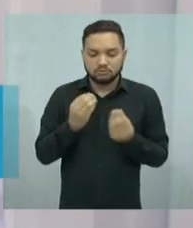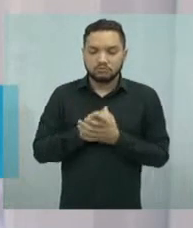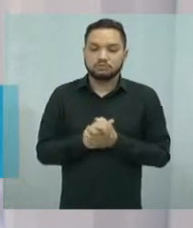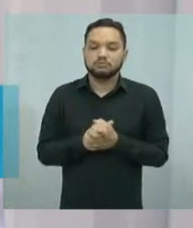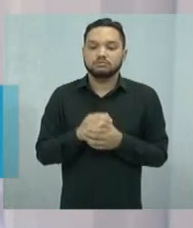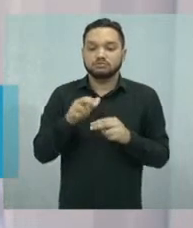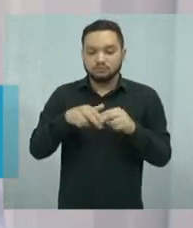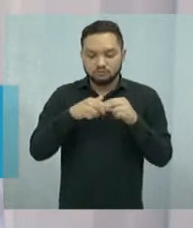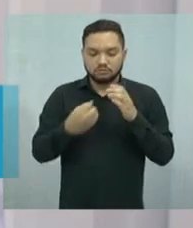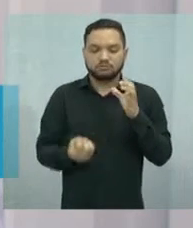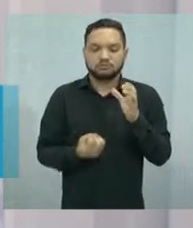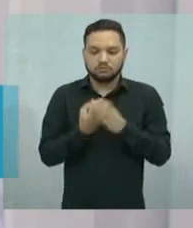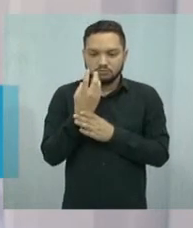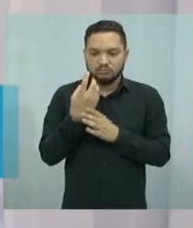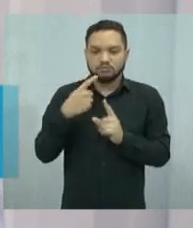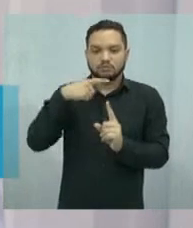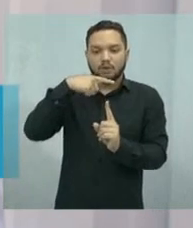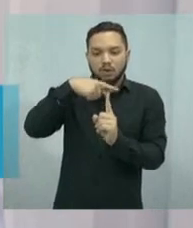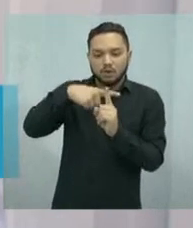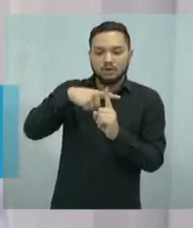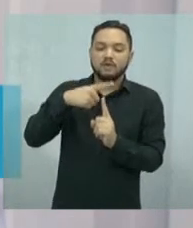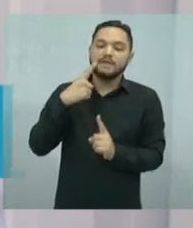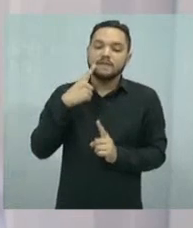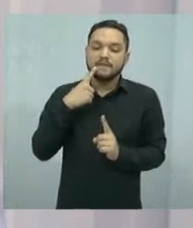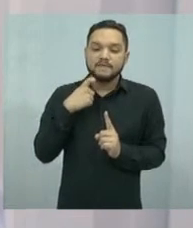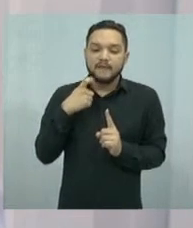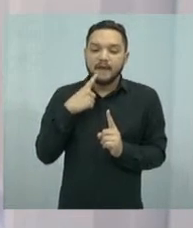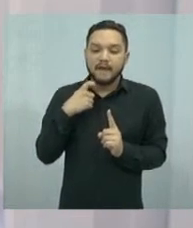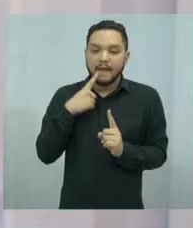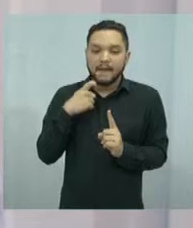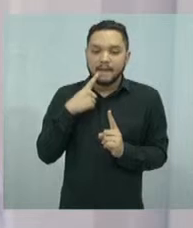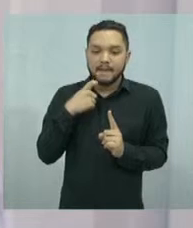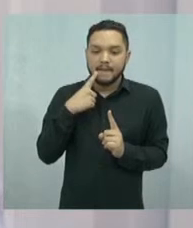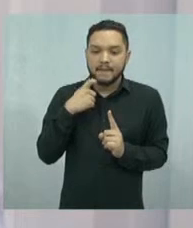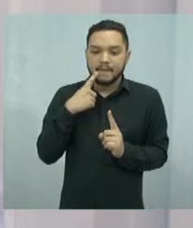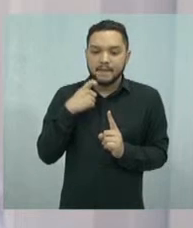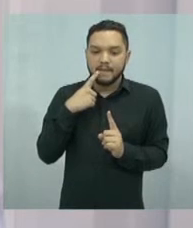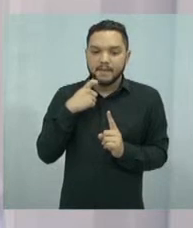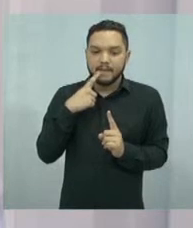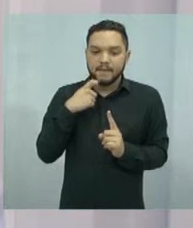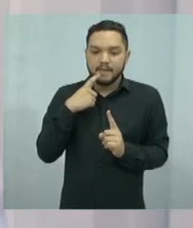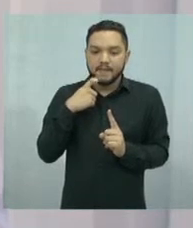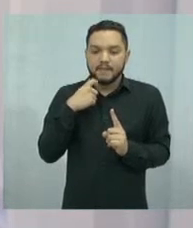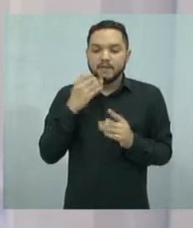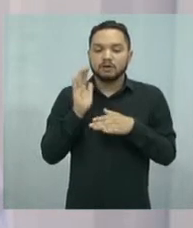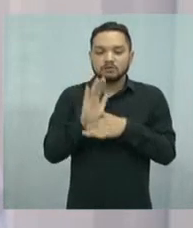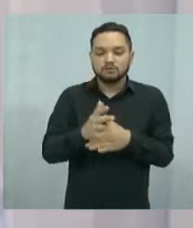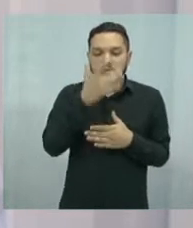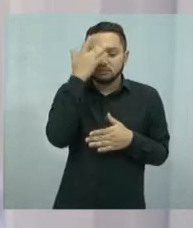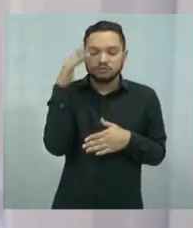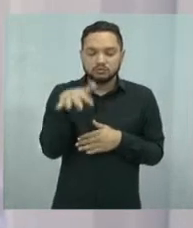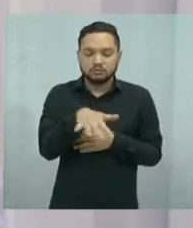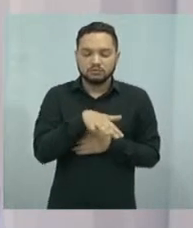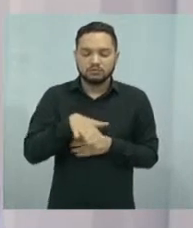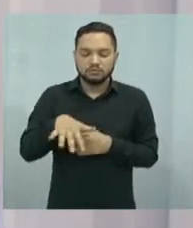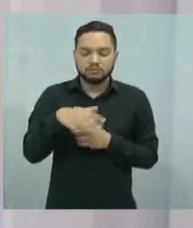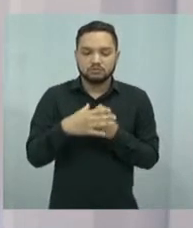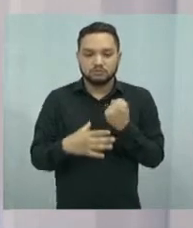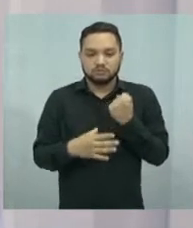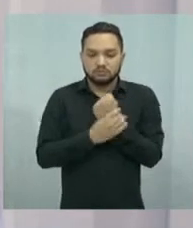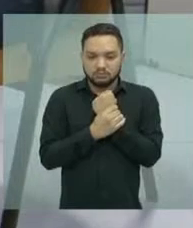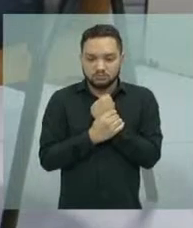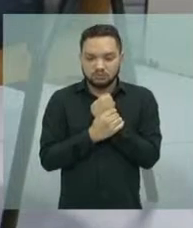nasce a Cruz Vermelha, com esse viés humanitário para atenuar o sofrimento das pessoas e garantir o